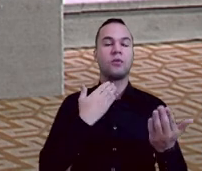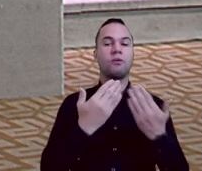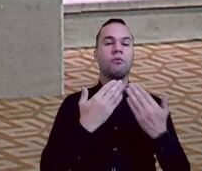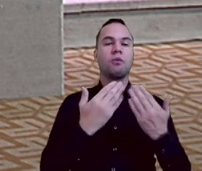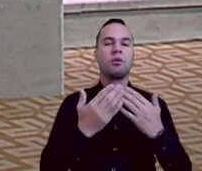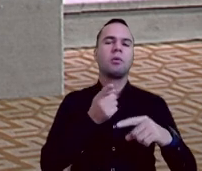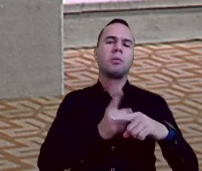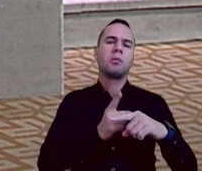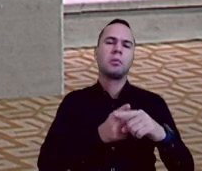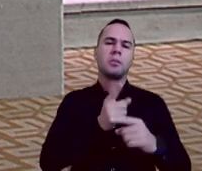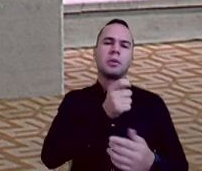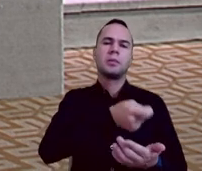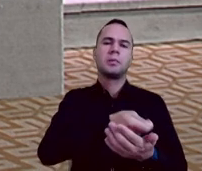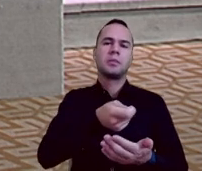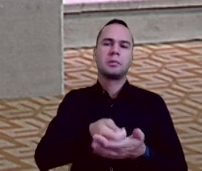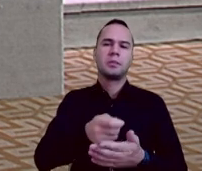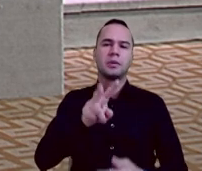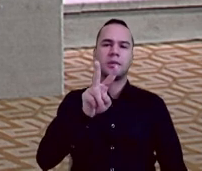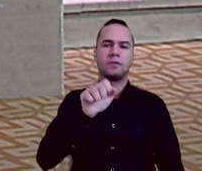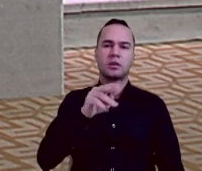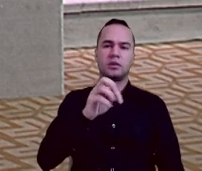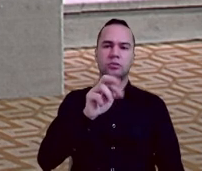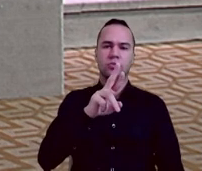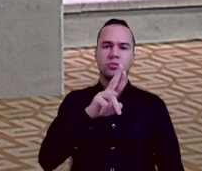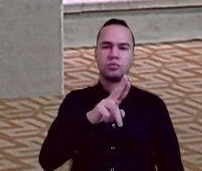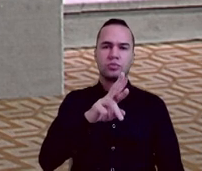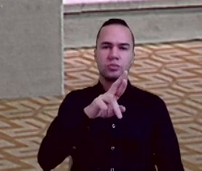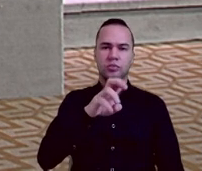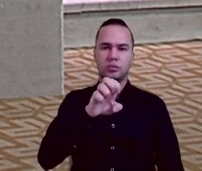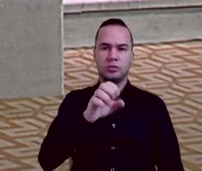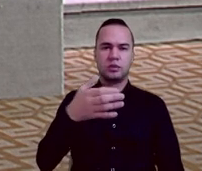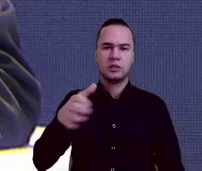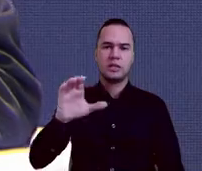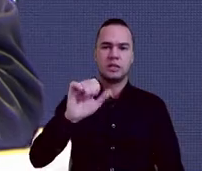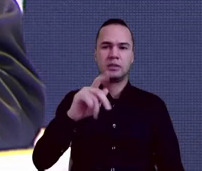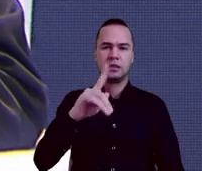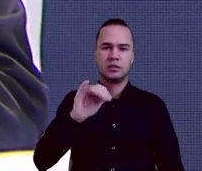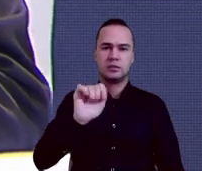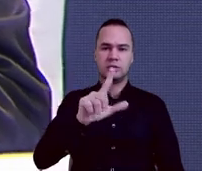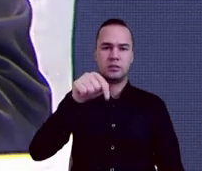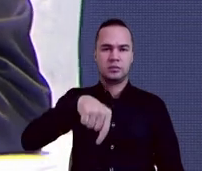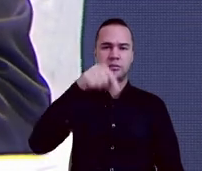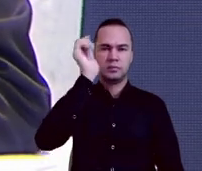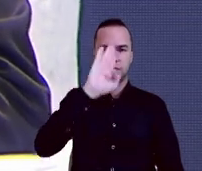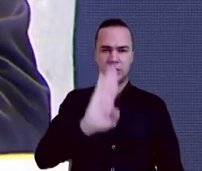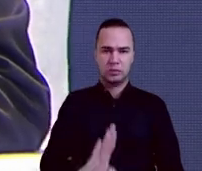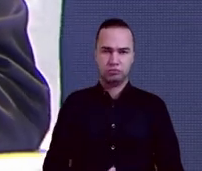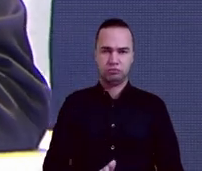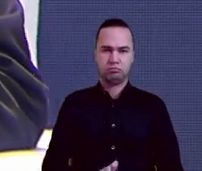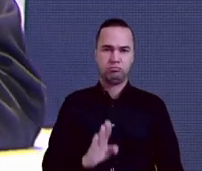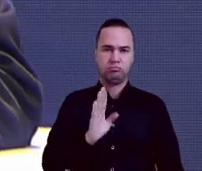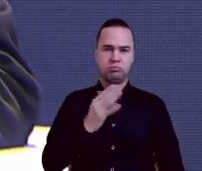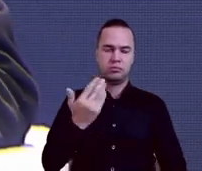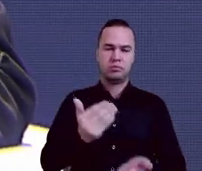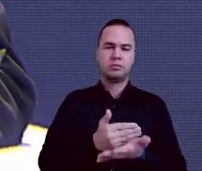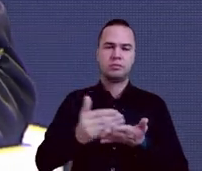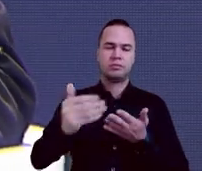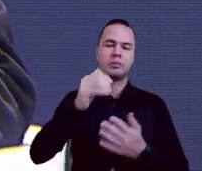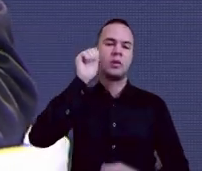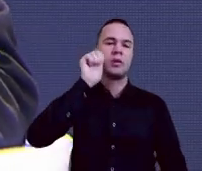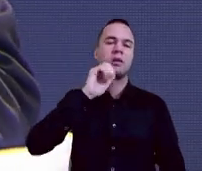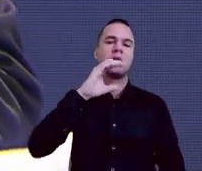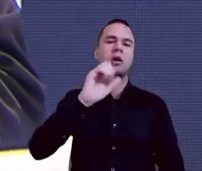investir em Vans no Brasil e agora acho que essa é uma boa forma de começar né vou começar pela Carol